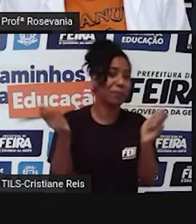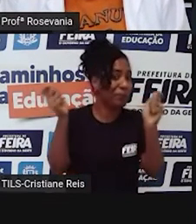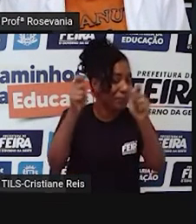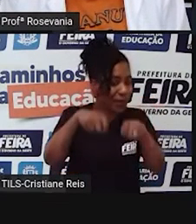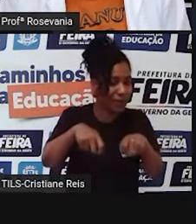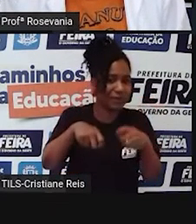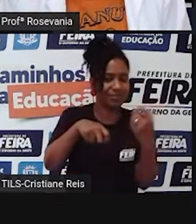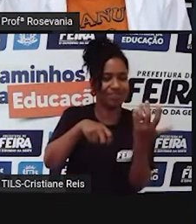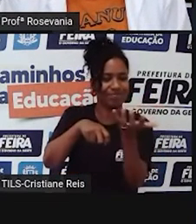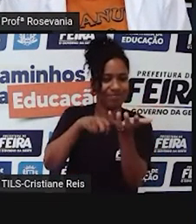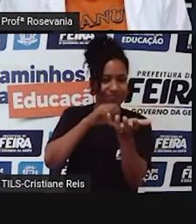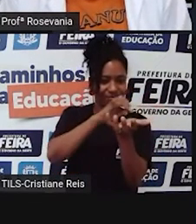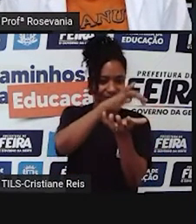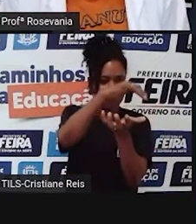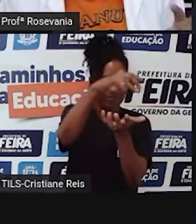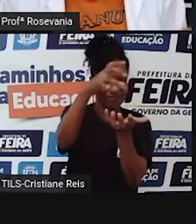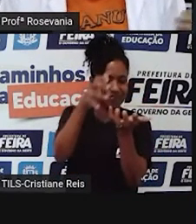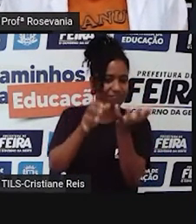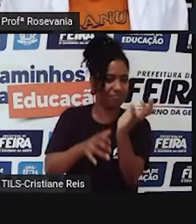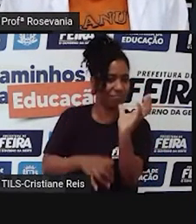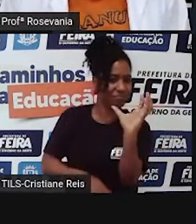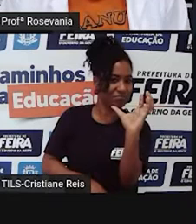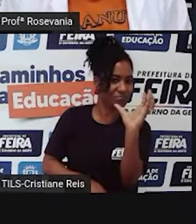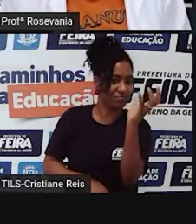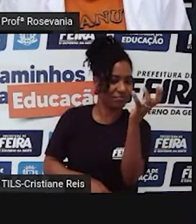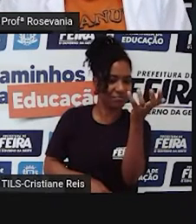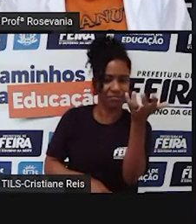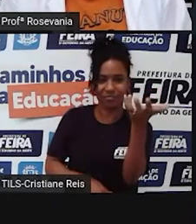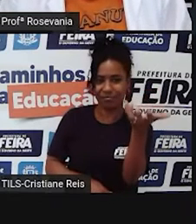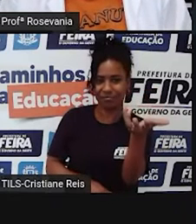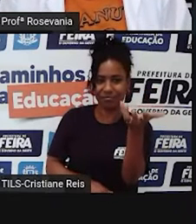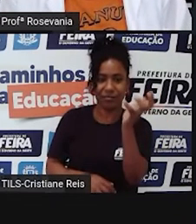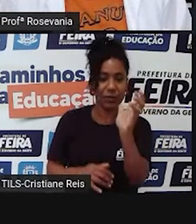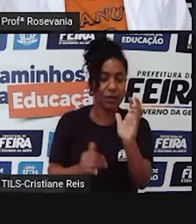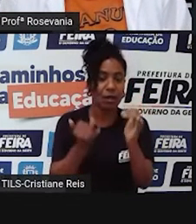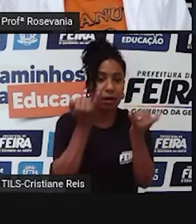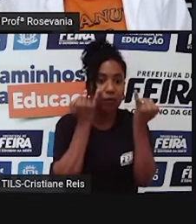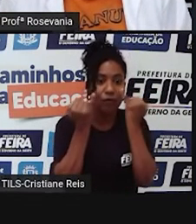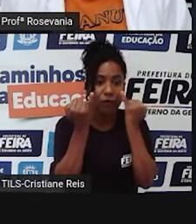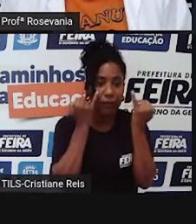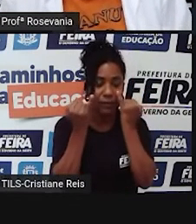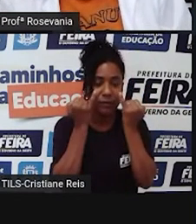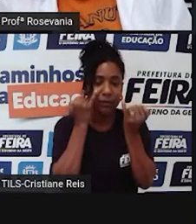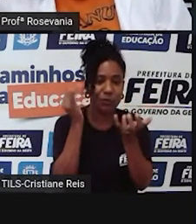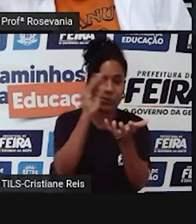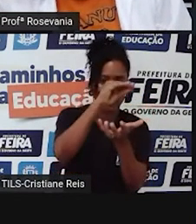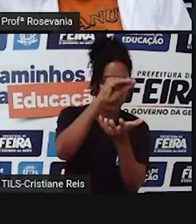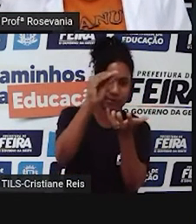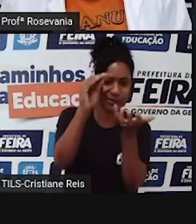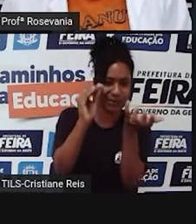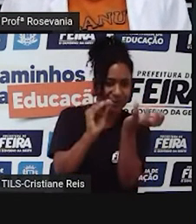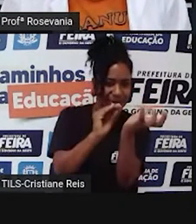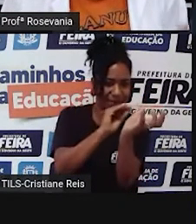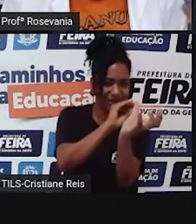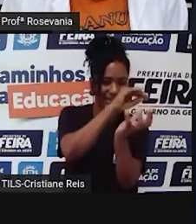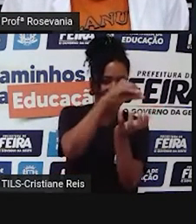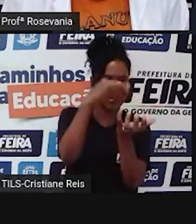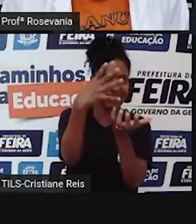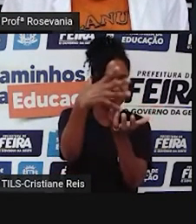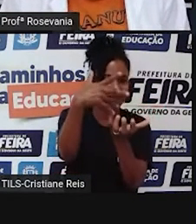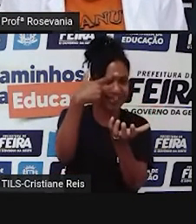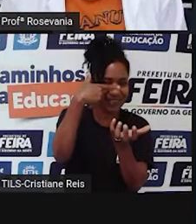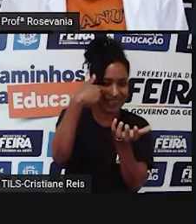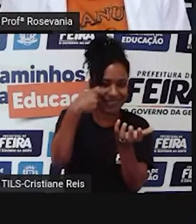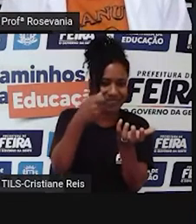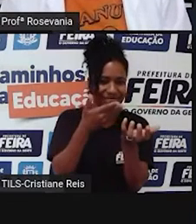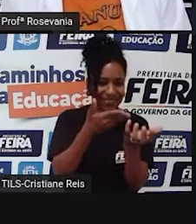de processar todos esses dados, juntar todas essas informações e trazer imagens maravilhosas como estas